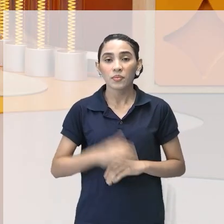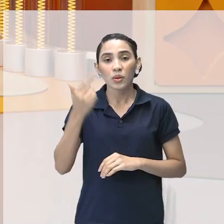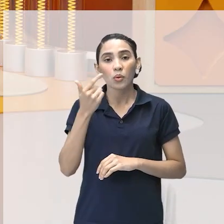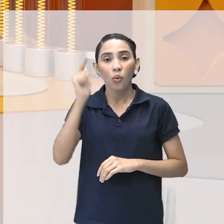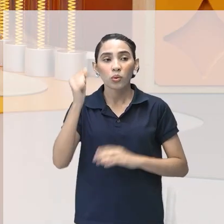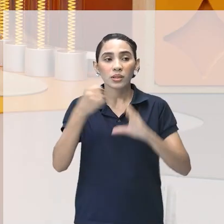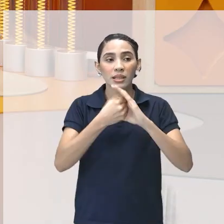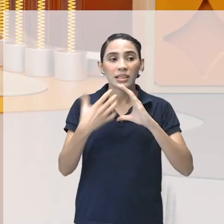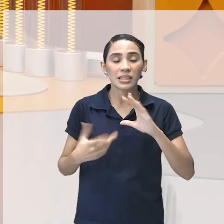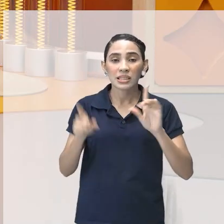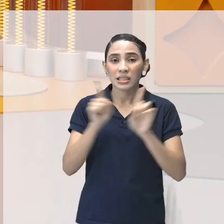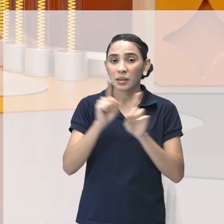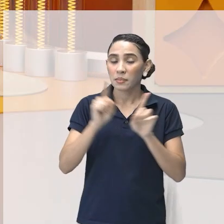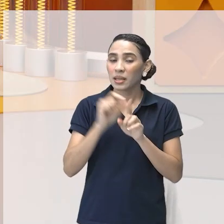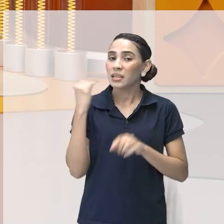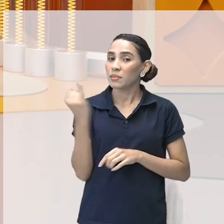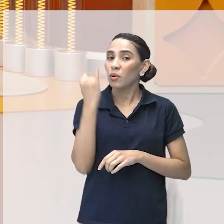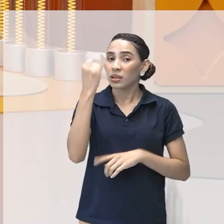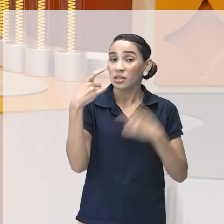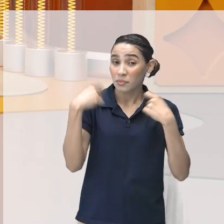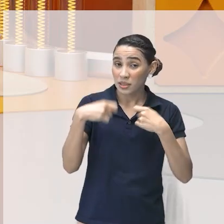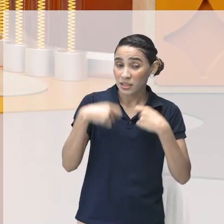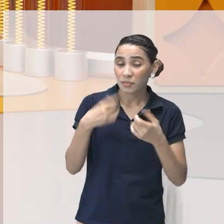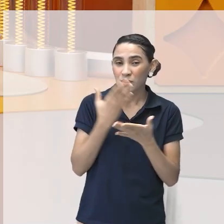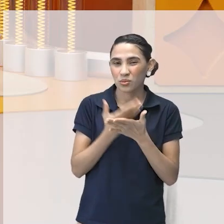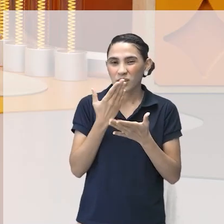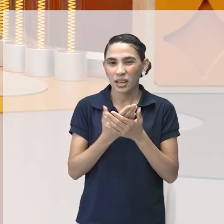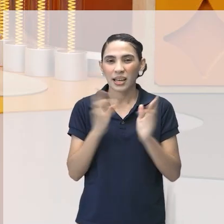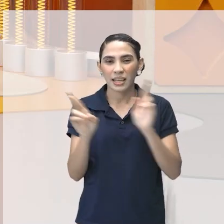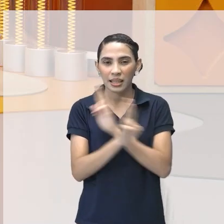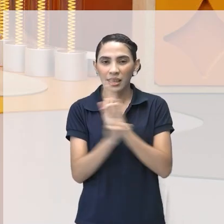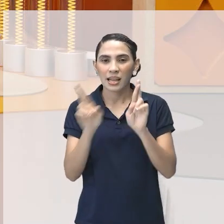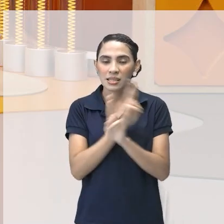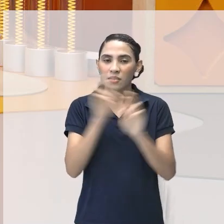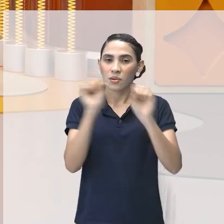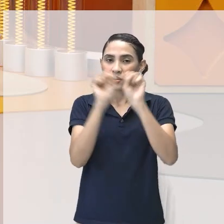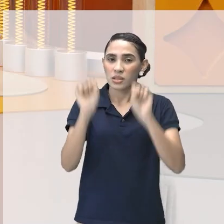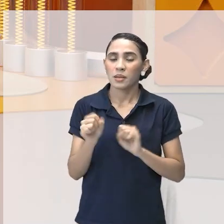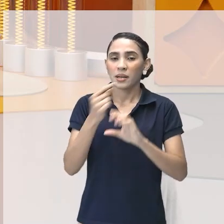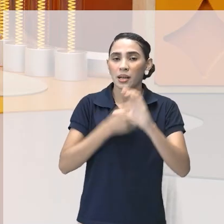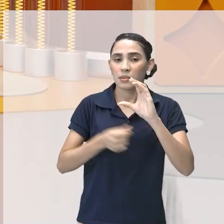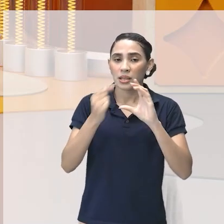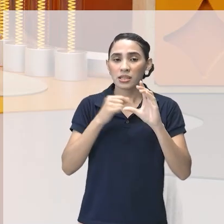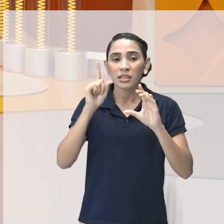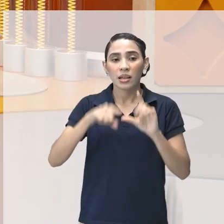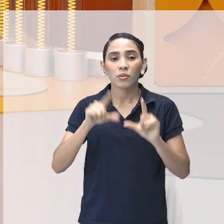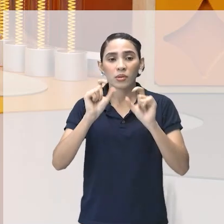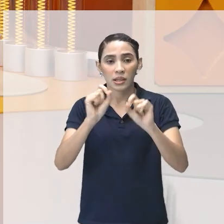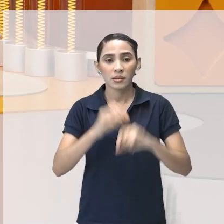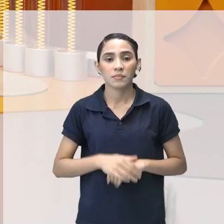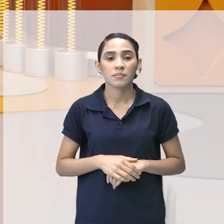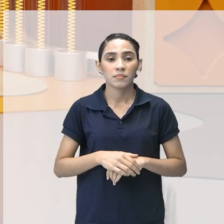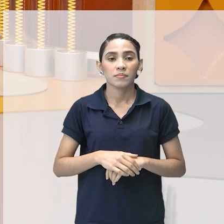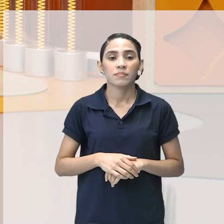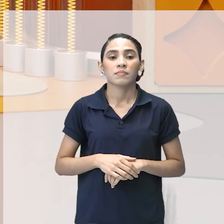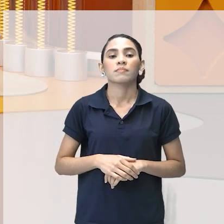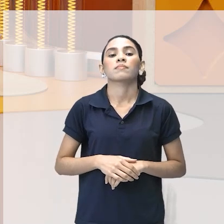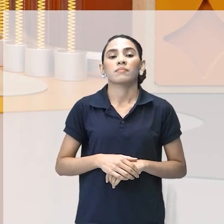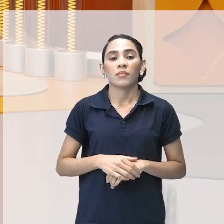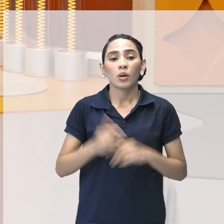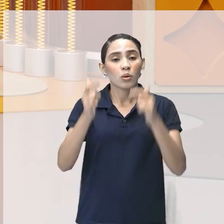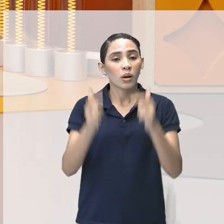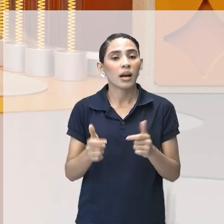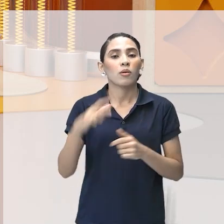Outras características que também temos que estudar em relação ao sistema capitalista, gente, vai ser sobre a